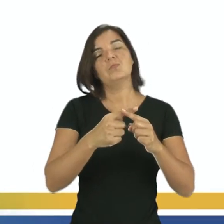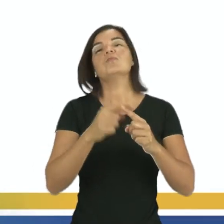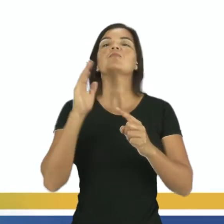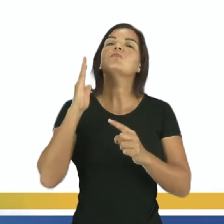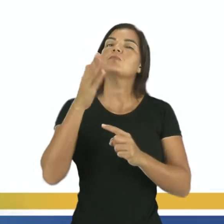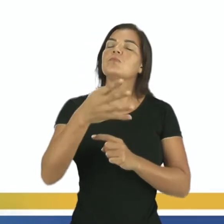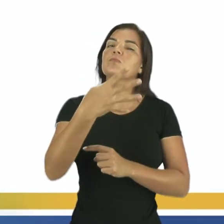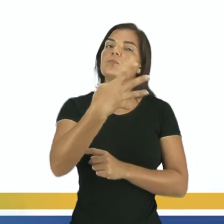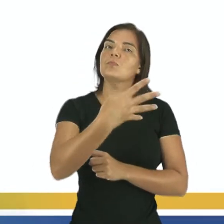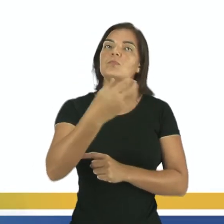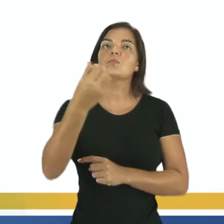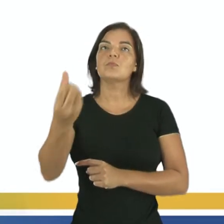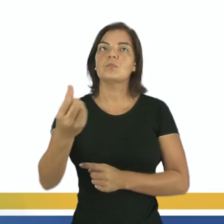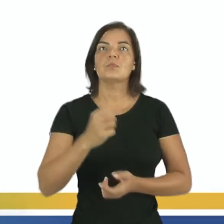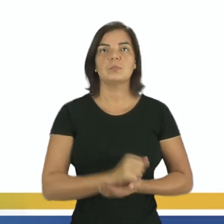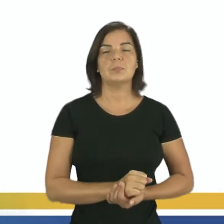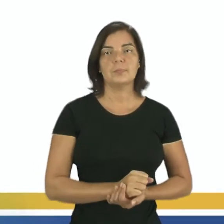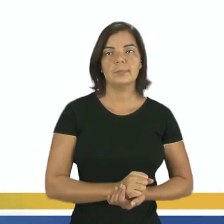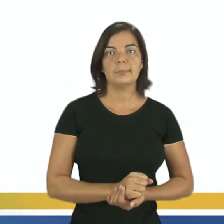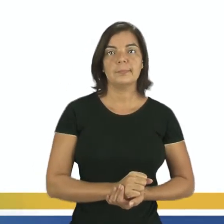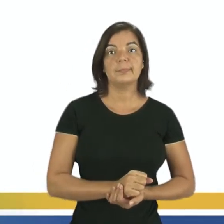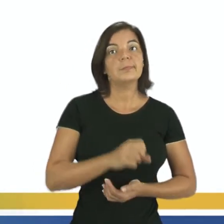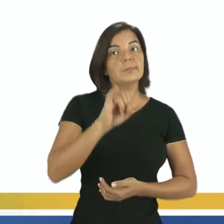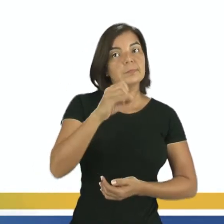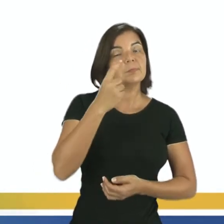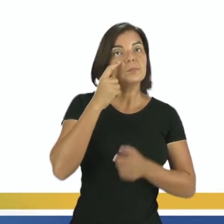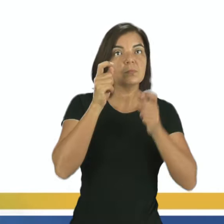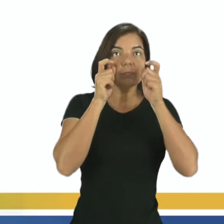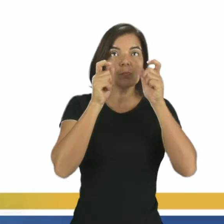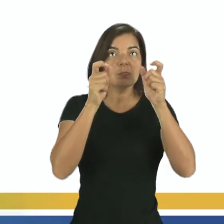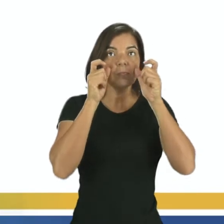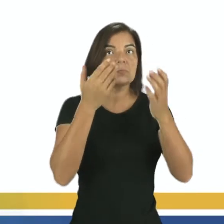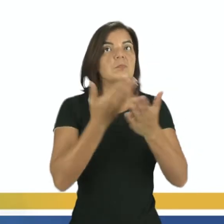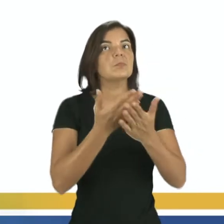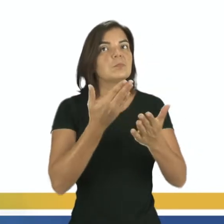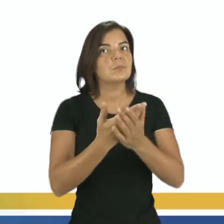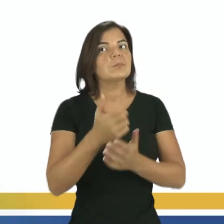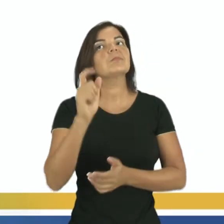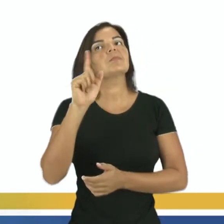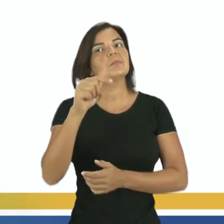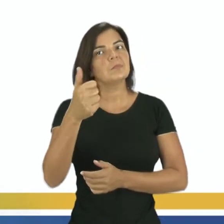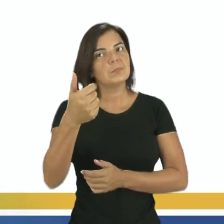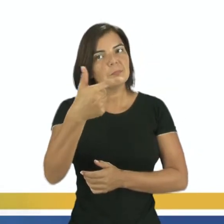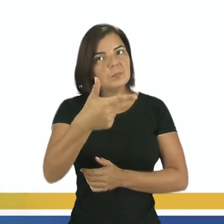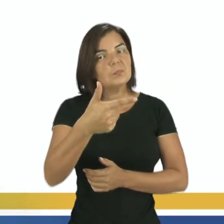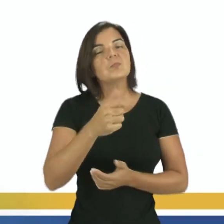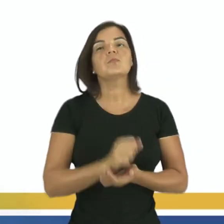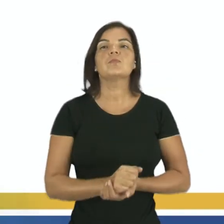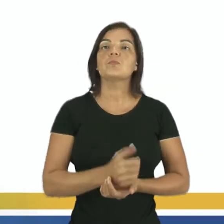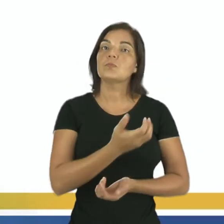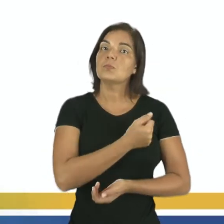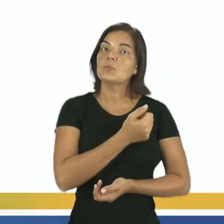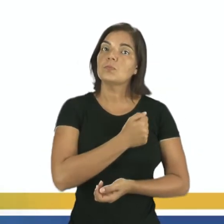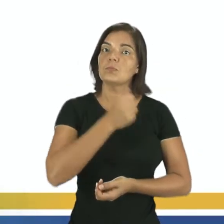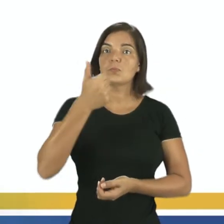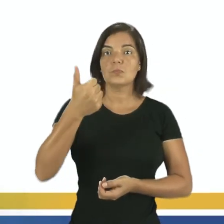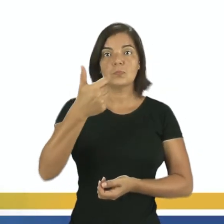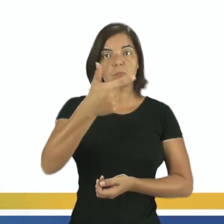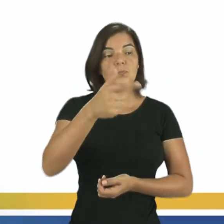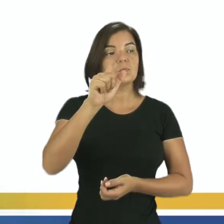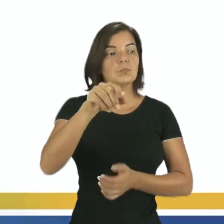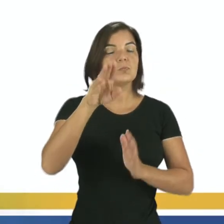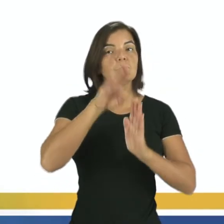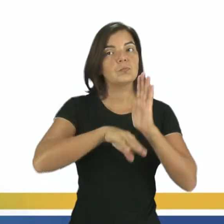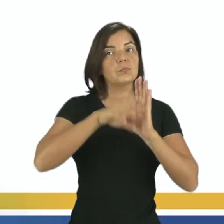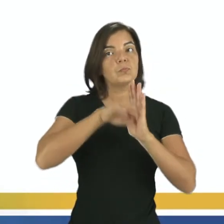simultâneo do 4 e do 6? Então, se você está bem ligado na aula aí, você já viu que é o 12. Então, o número 12 aí, ele é o menor